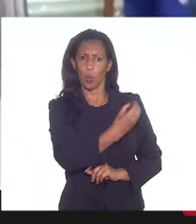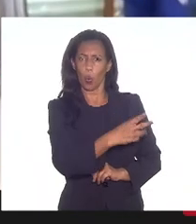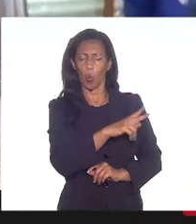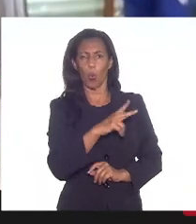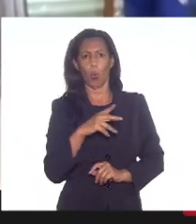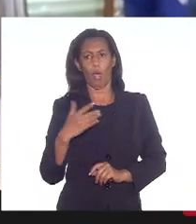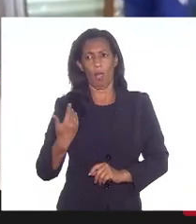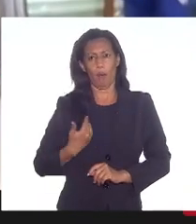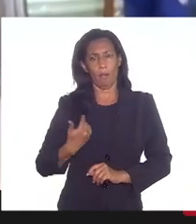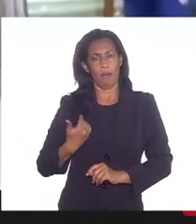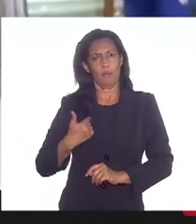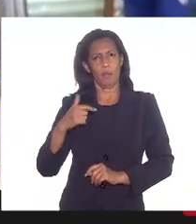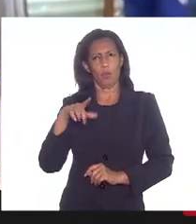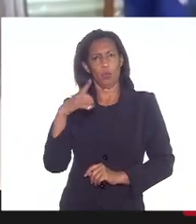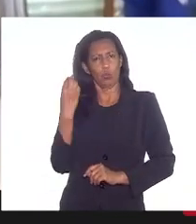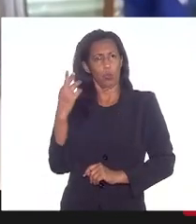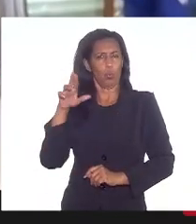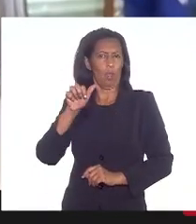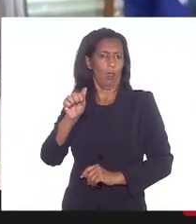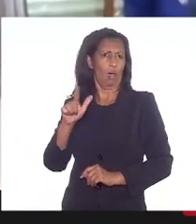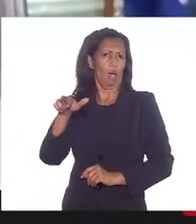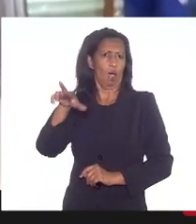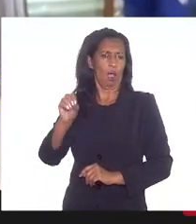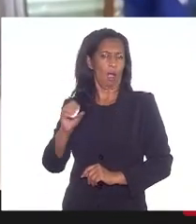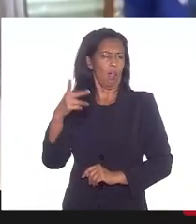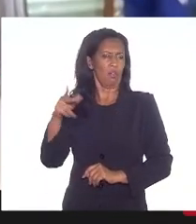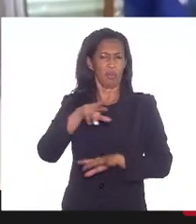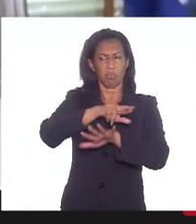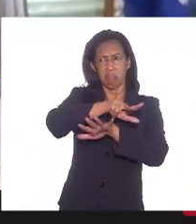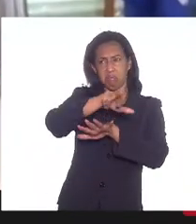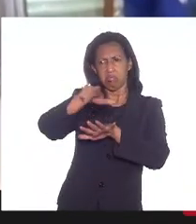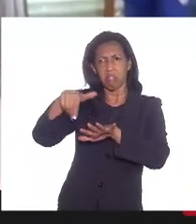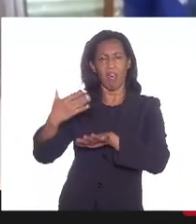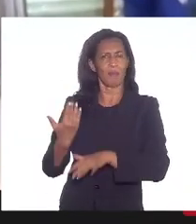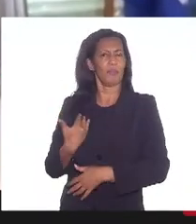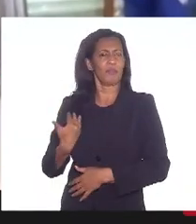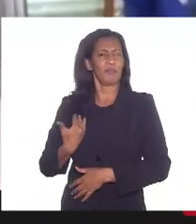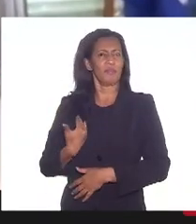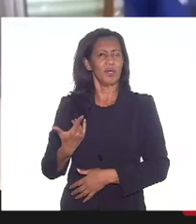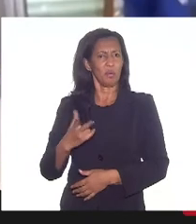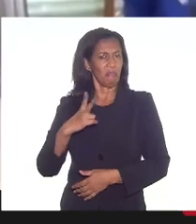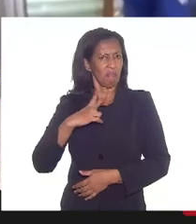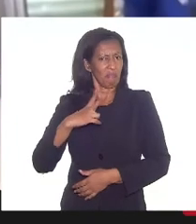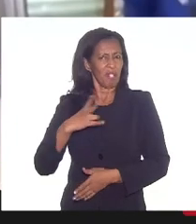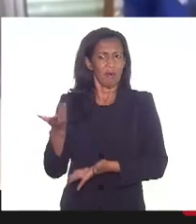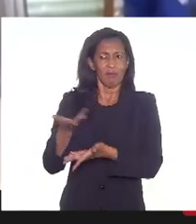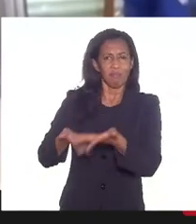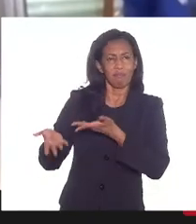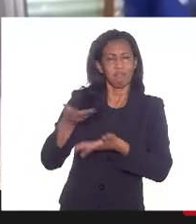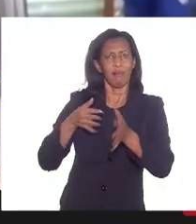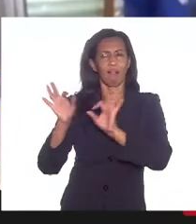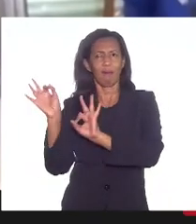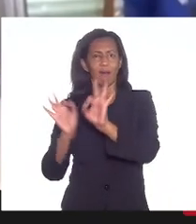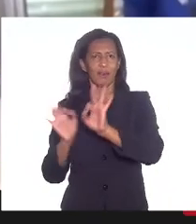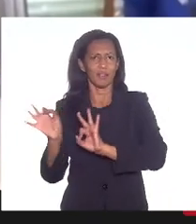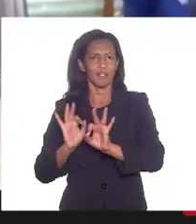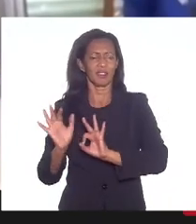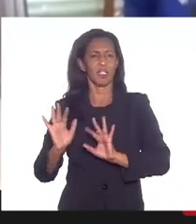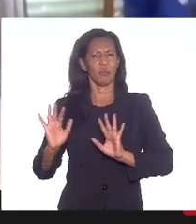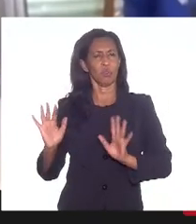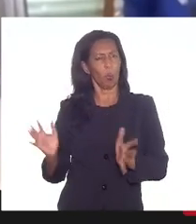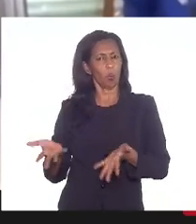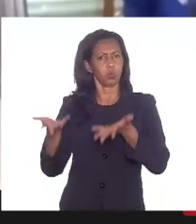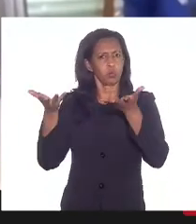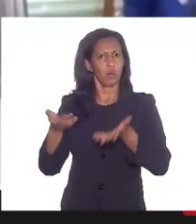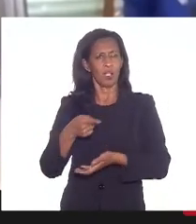Luca, Milton, doutor Álvaro, doutor Perrone, tenho grandes amigos aí, particularmente participei, organizei muitos eventos. E